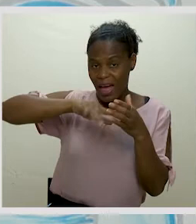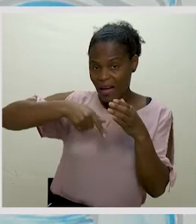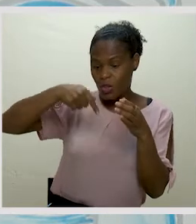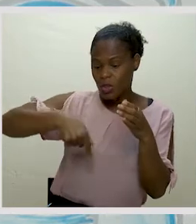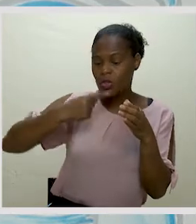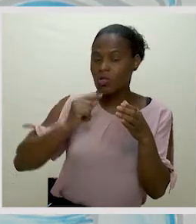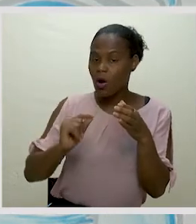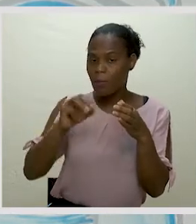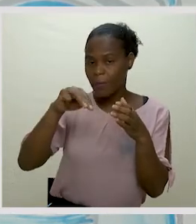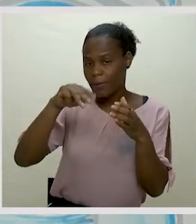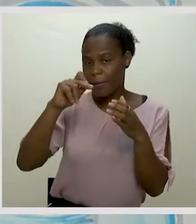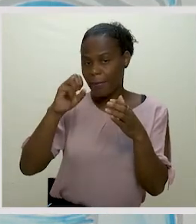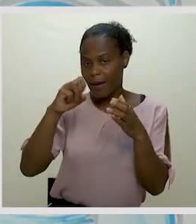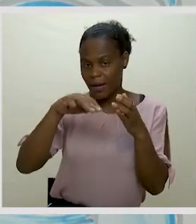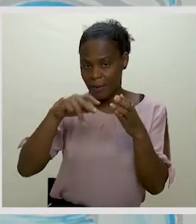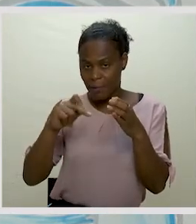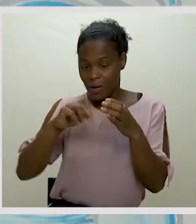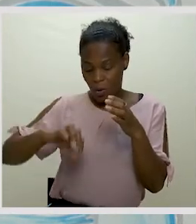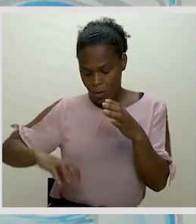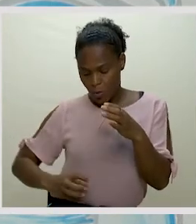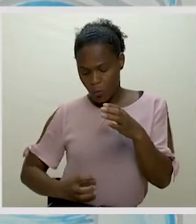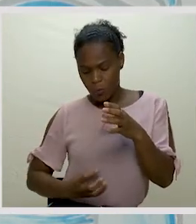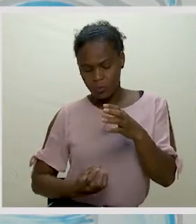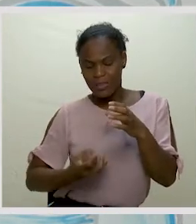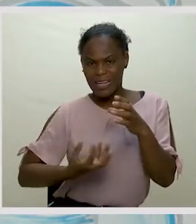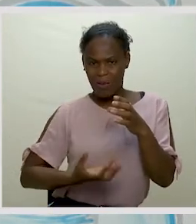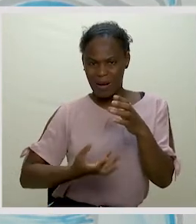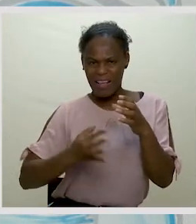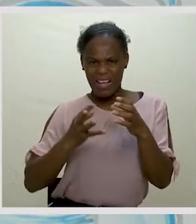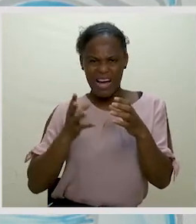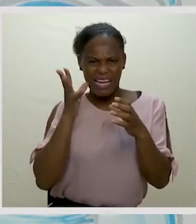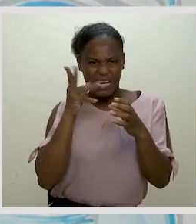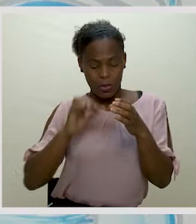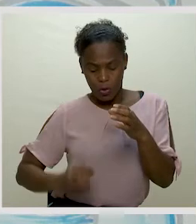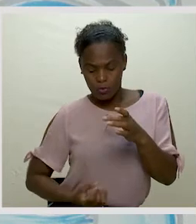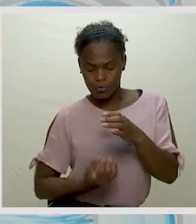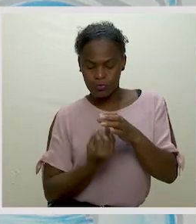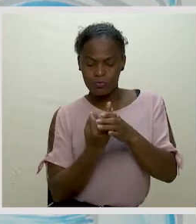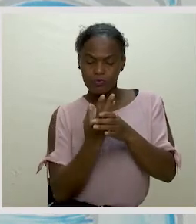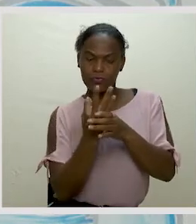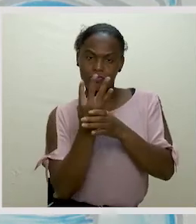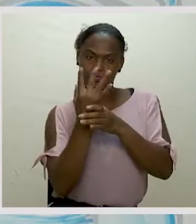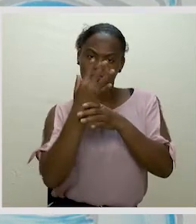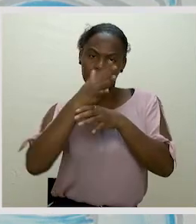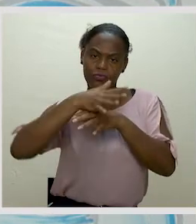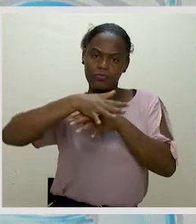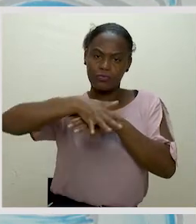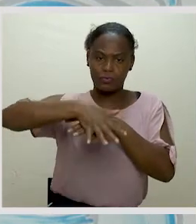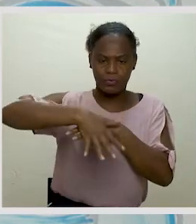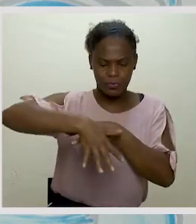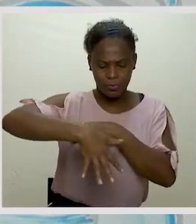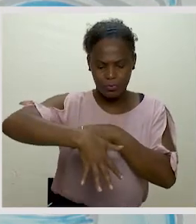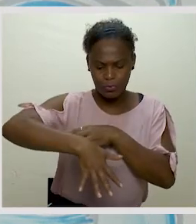Terra. Quando subir pela chaminé e sair pela cratera, chama-se de lava. Como nós vimos